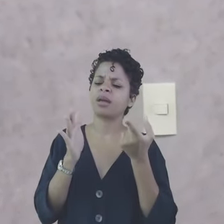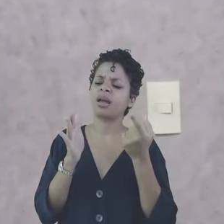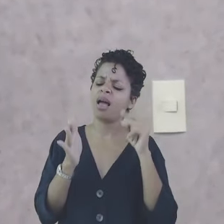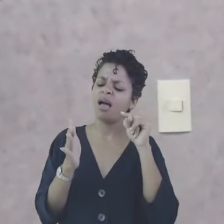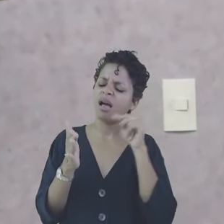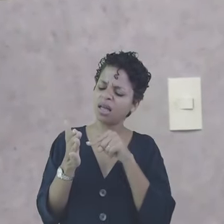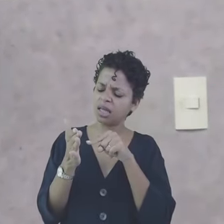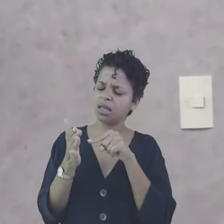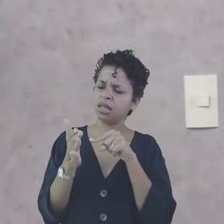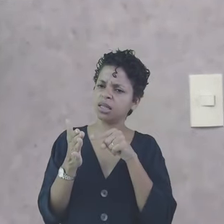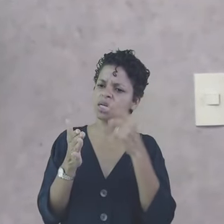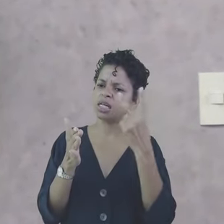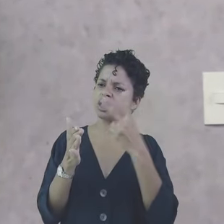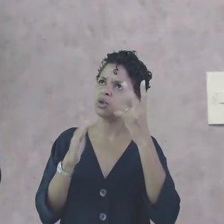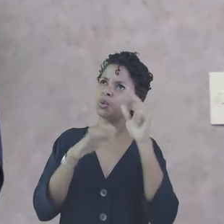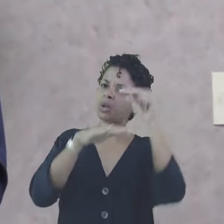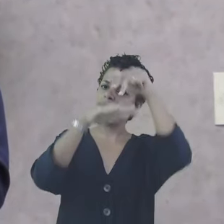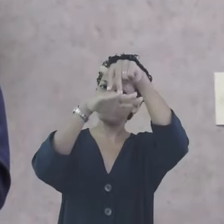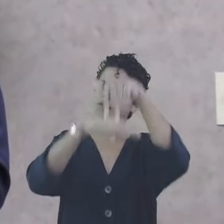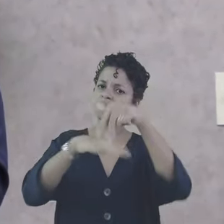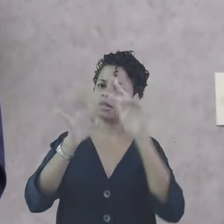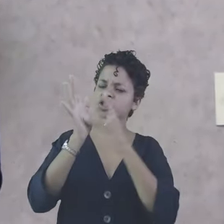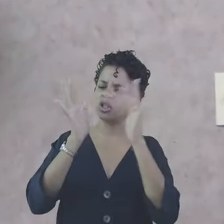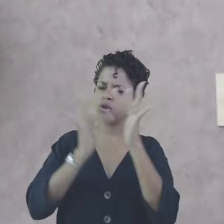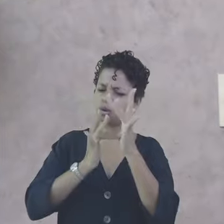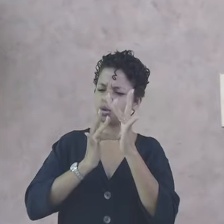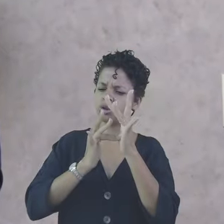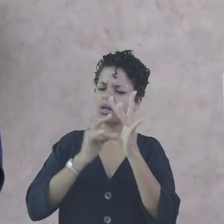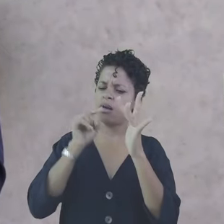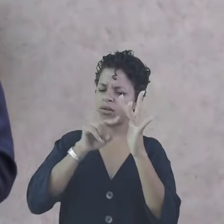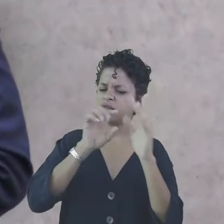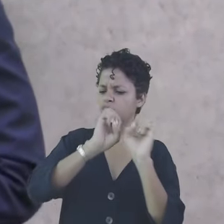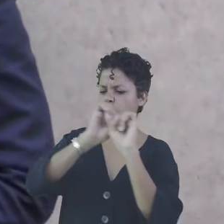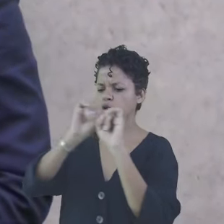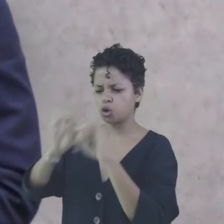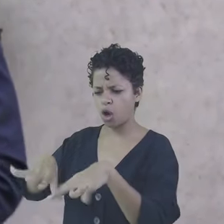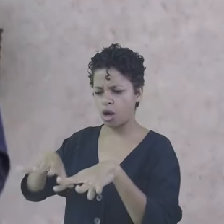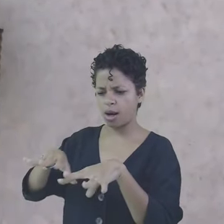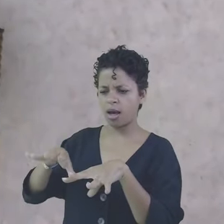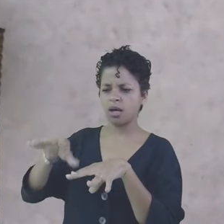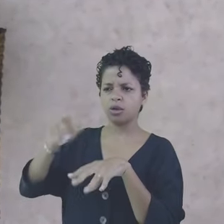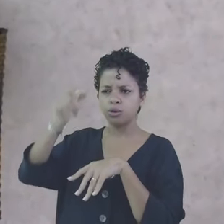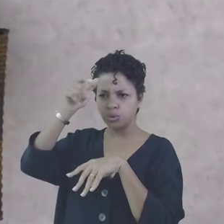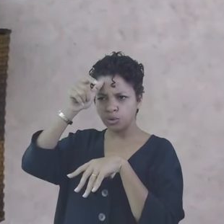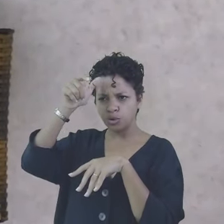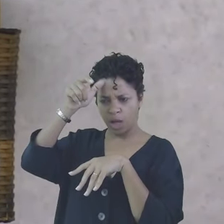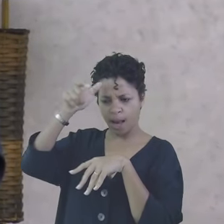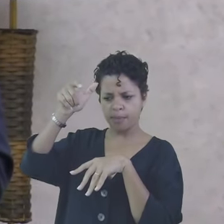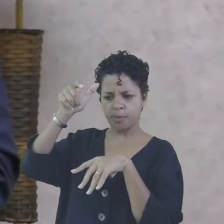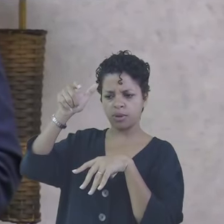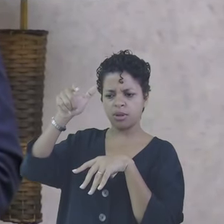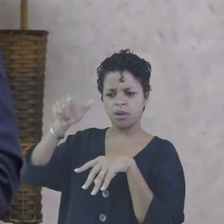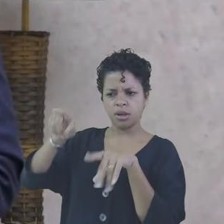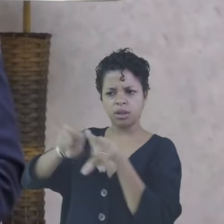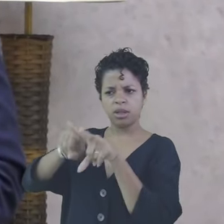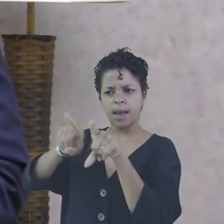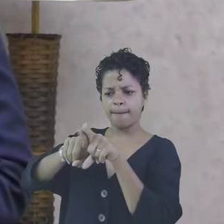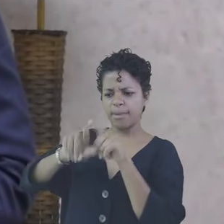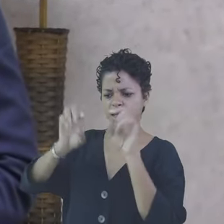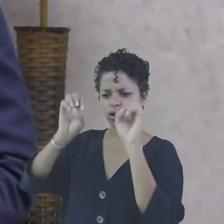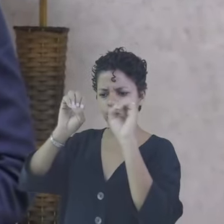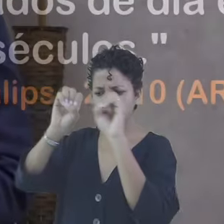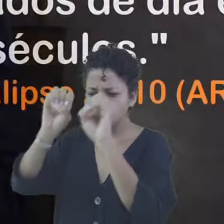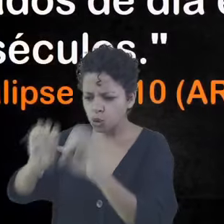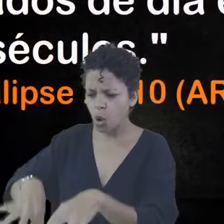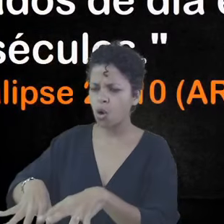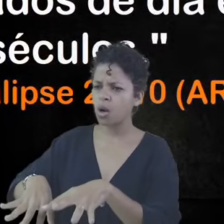falso profeta foram lançados no lago de fogo e enxofre, Apocalipse 20, 10 diz, o diabo, o sedutor deles, foi lançado dentro de um lago